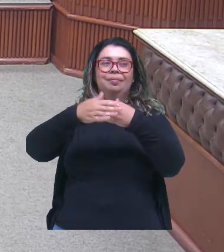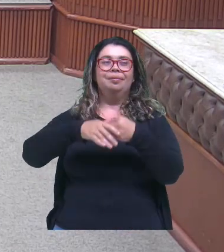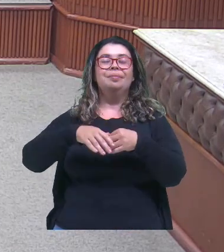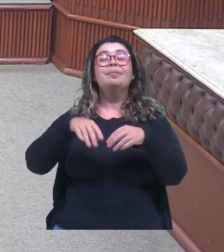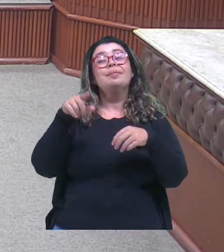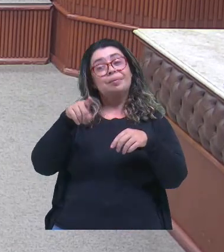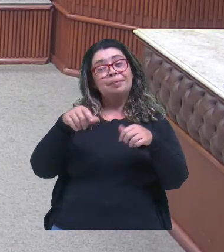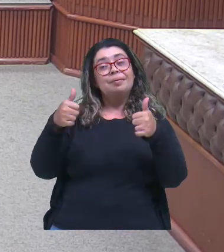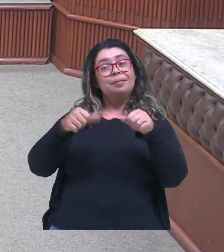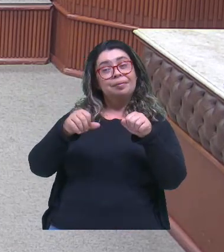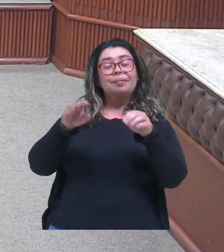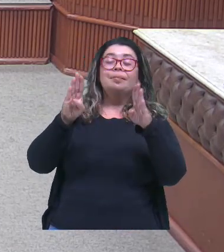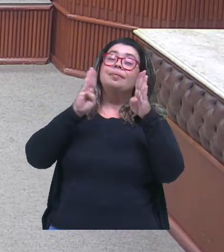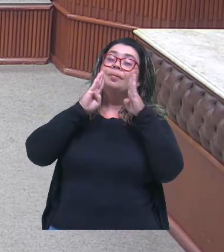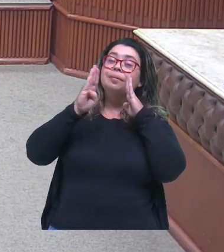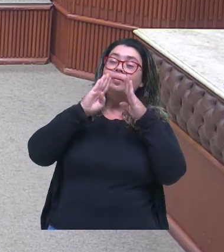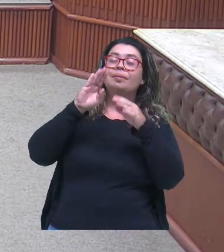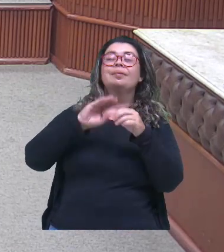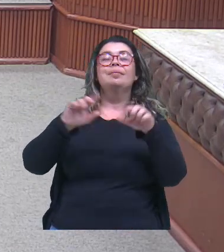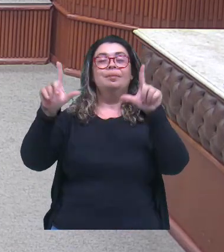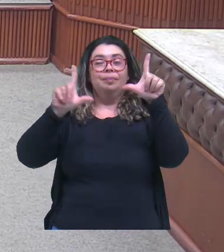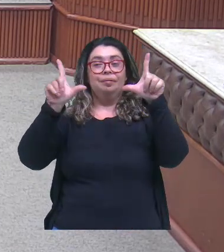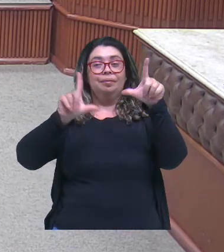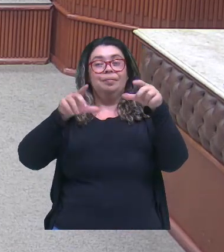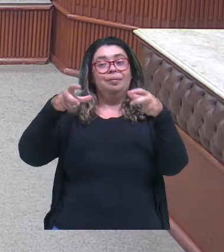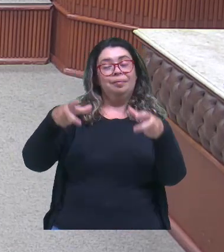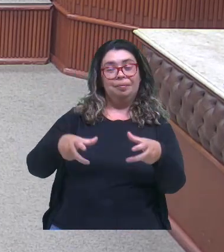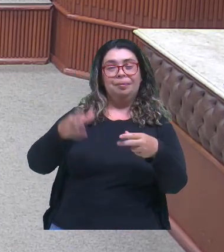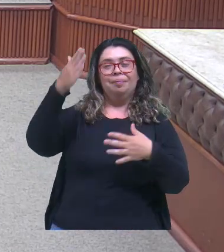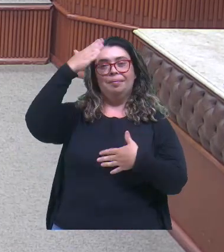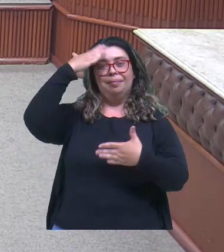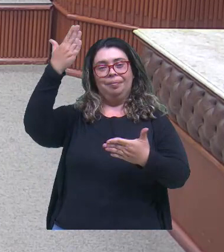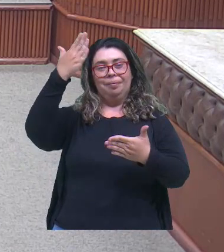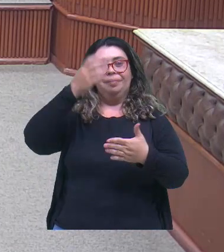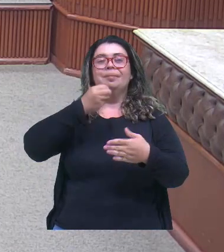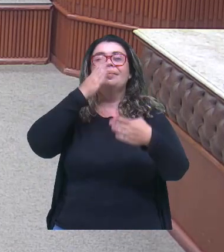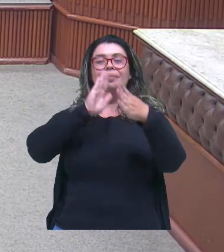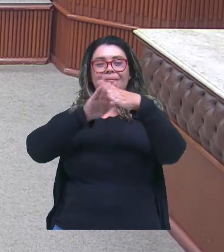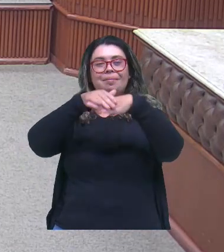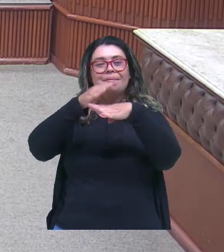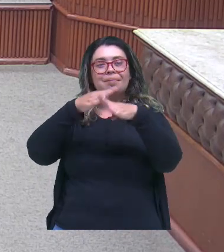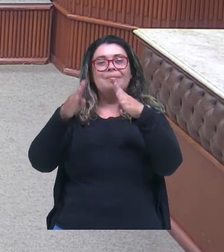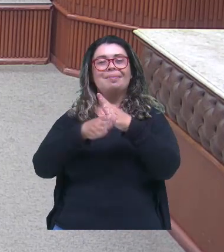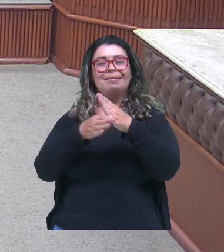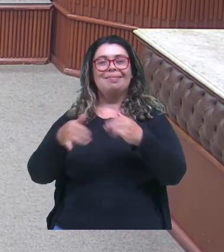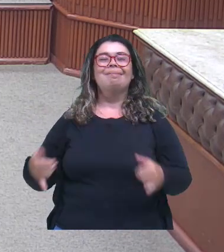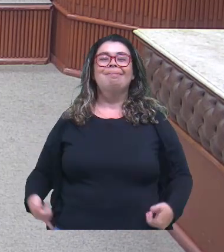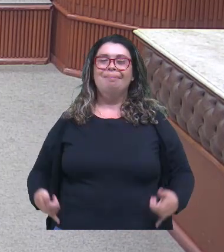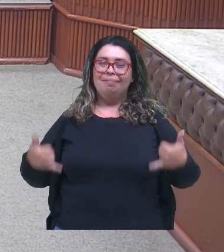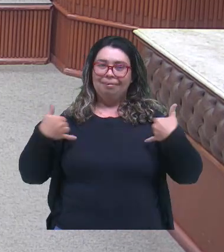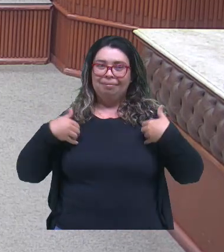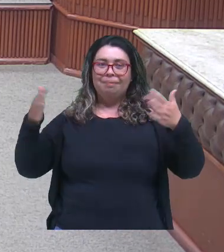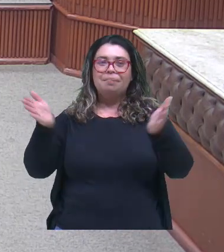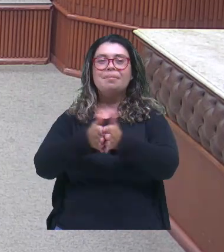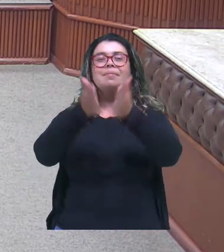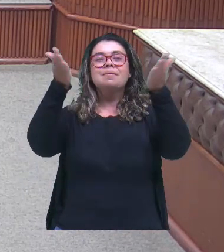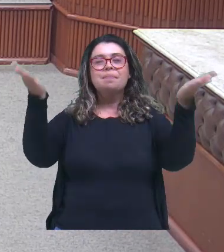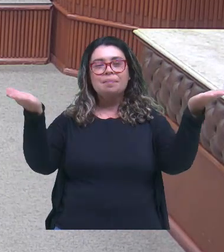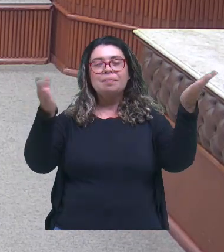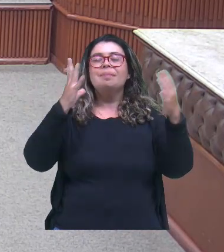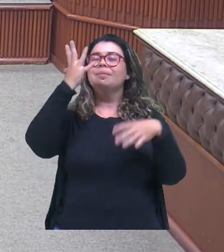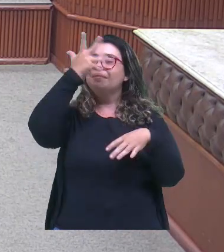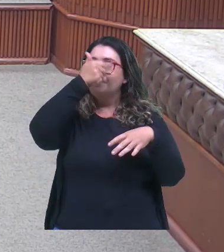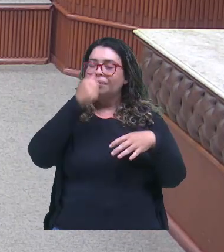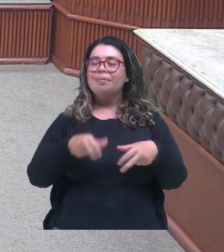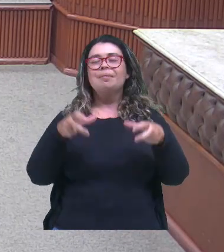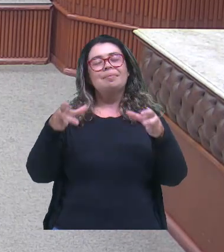na mídia e também na TV Câmara, muito obrigado, boa noite a todos. Que festa maravilhosa, que festa linda que essa Casa de Lei